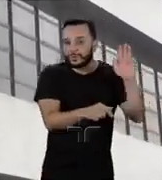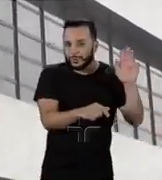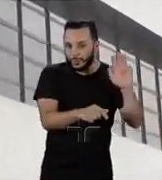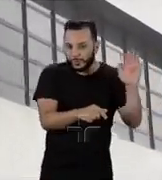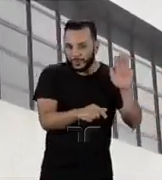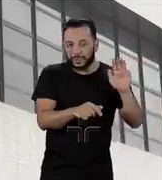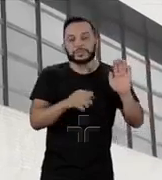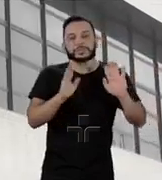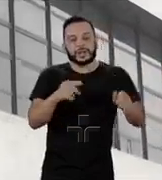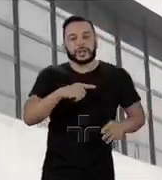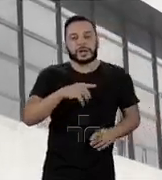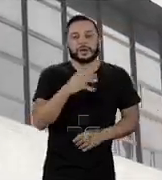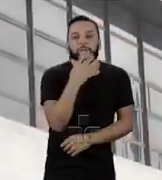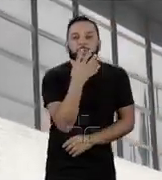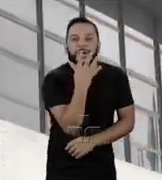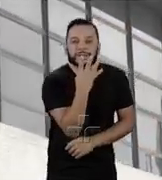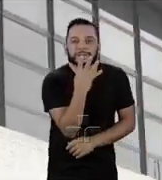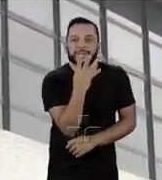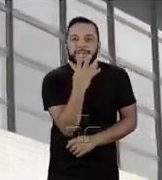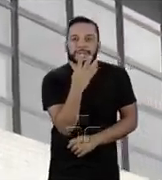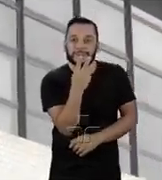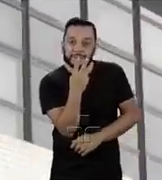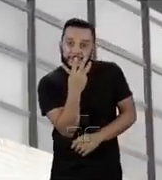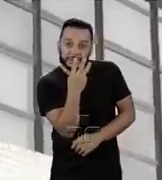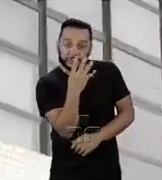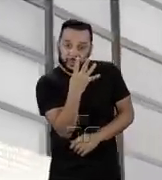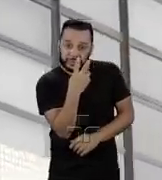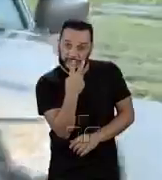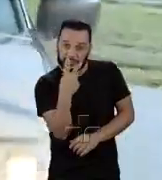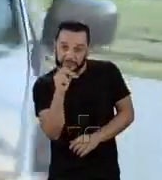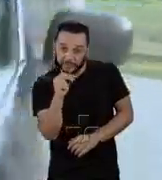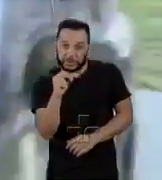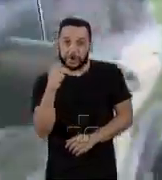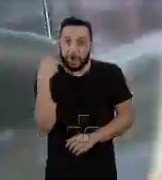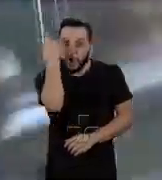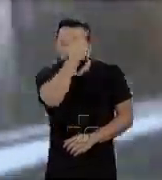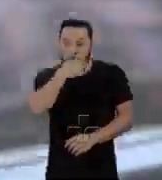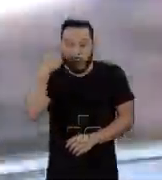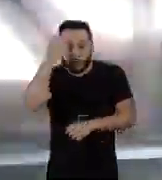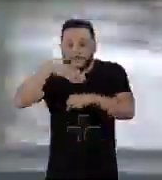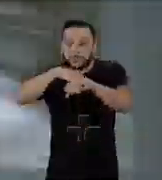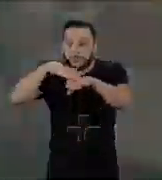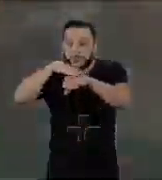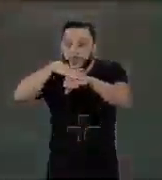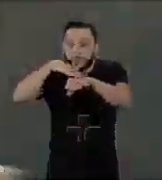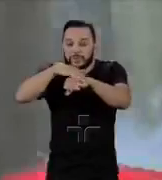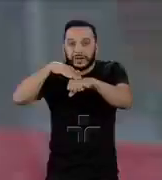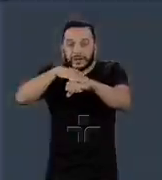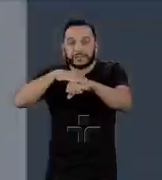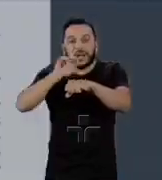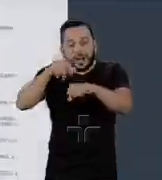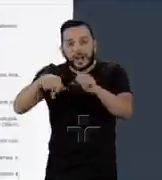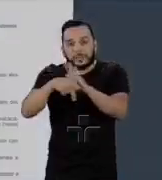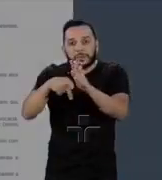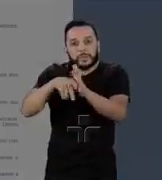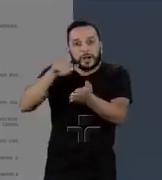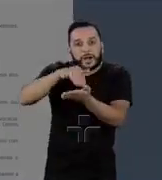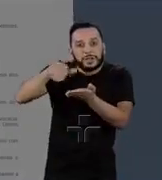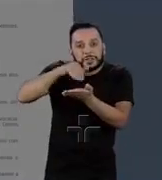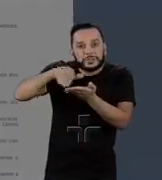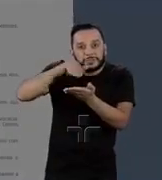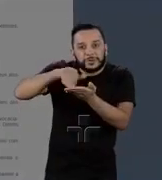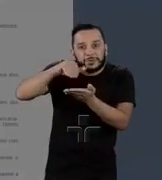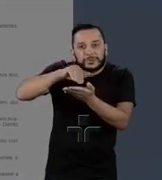2 vezes, a companhia telefônica informou à Justiça Federal do Paraná que o telefone era de um escritório de advocacia. O Estatuto